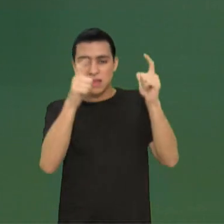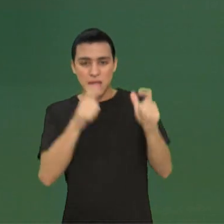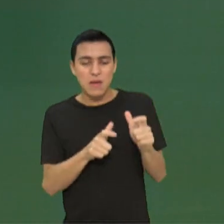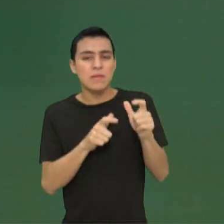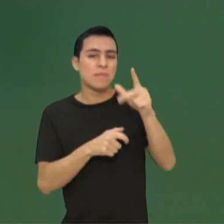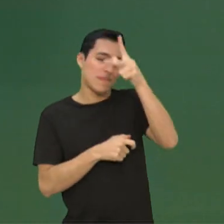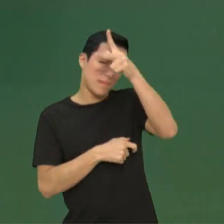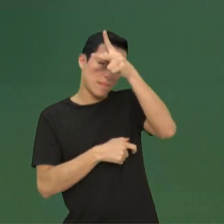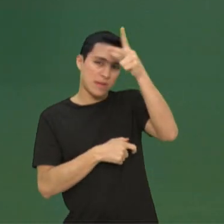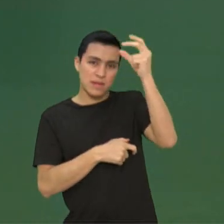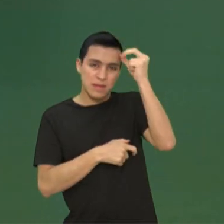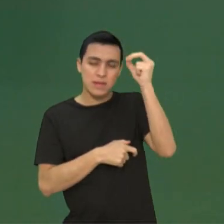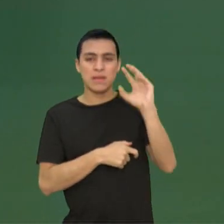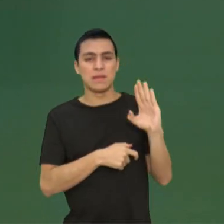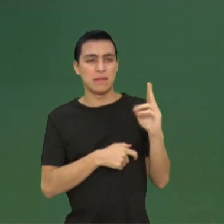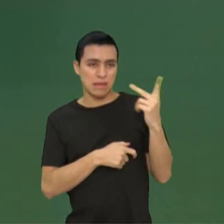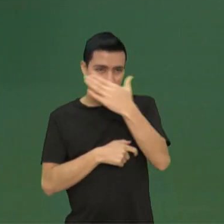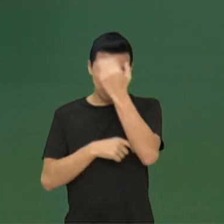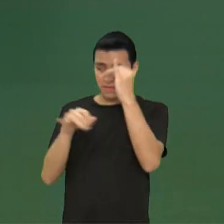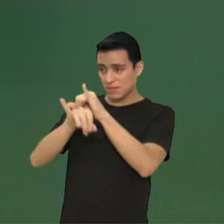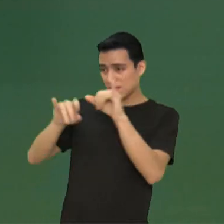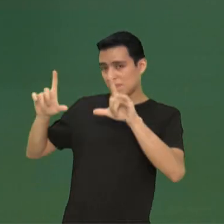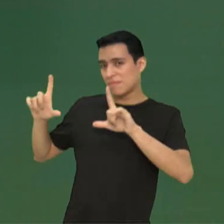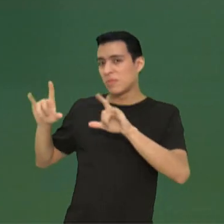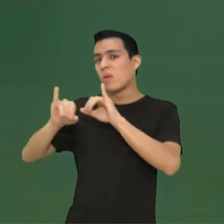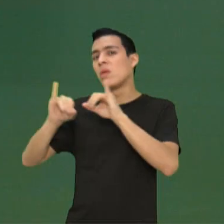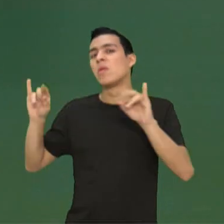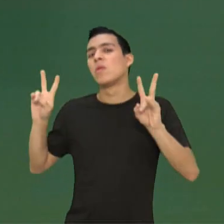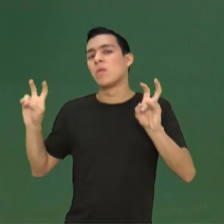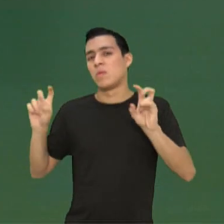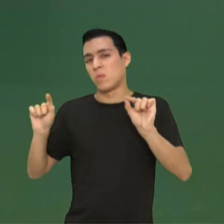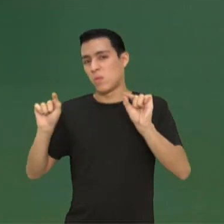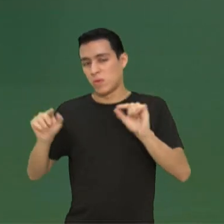Horizonte. Desculpa a falha aí, esqueci de explicar isso para vocês.